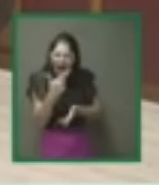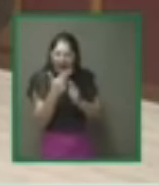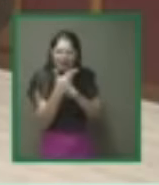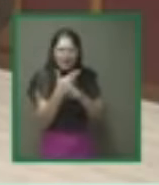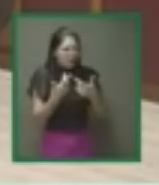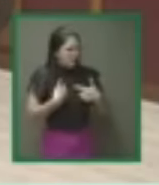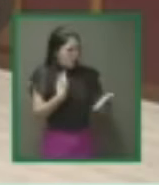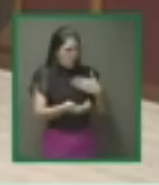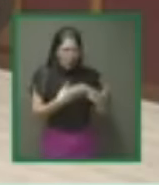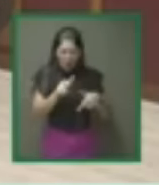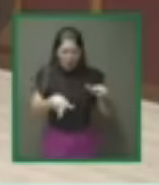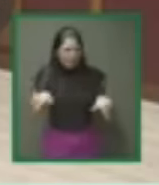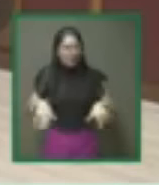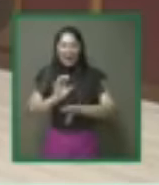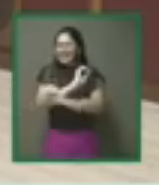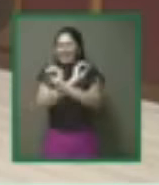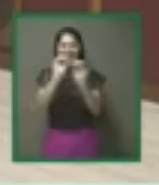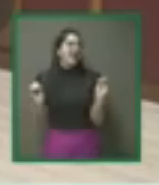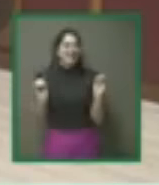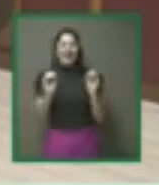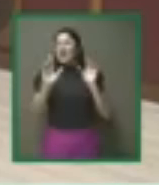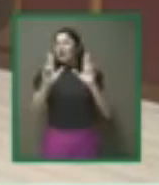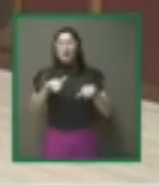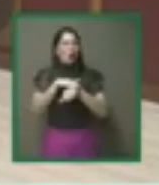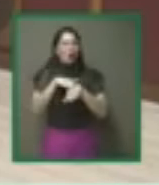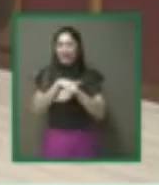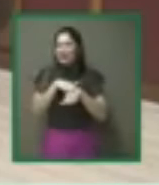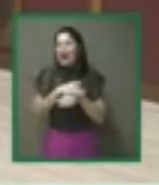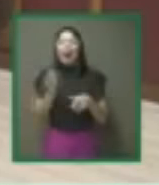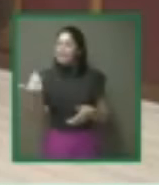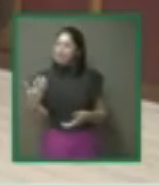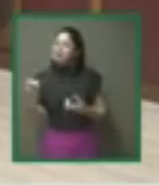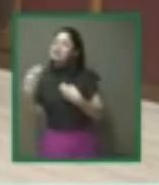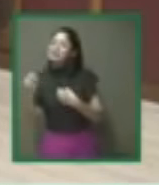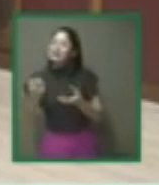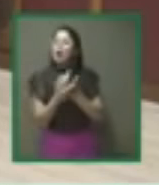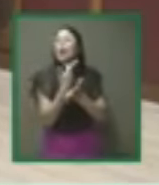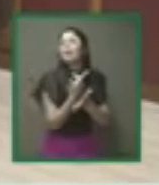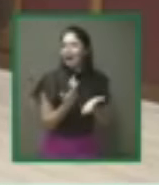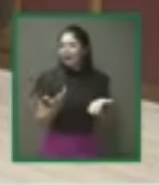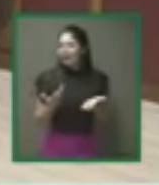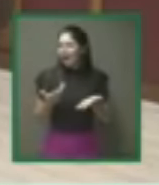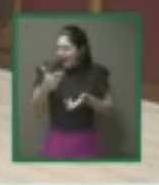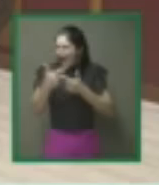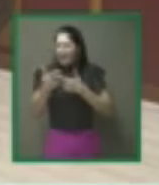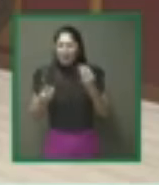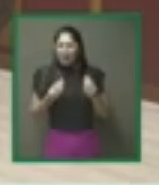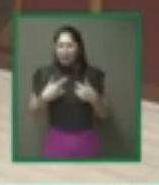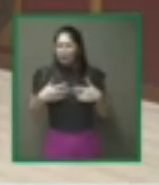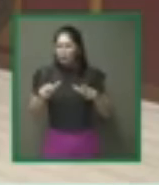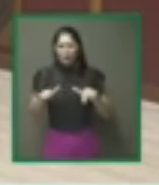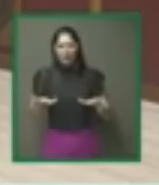qualquer outra pessoa. Nunca tratei com ninguém sobre arma. Então, aversão à arma. Tá, você